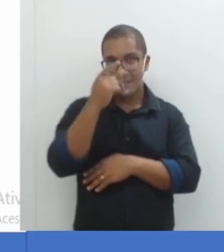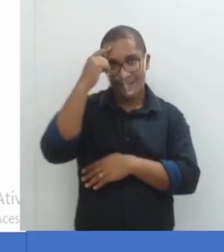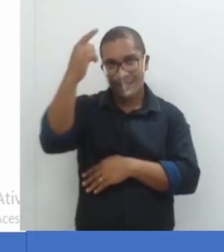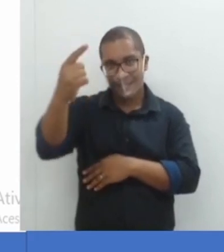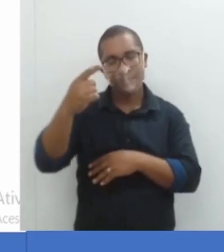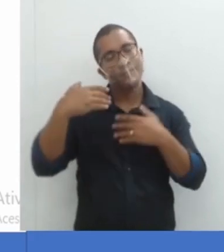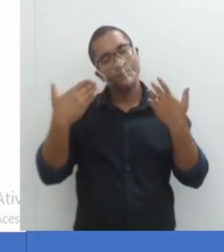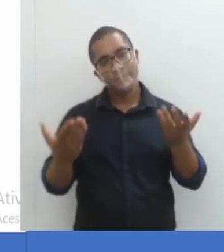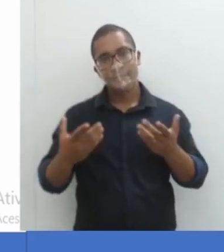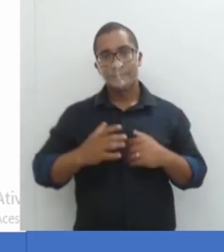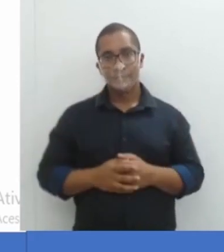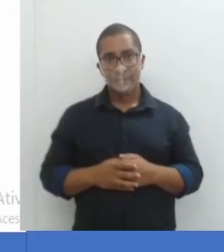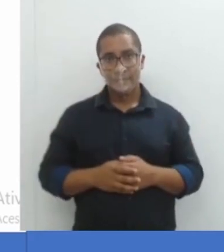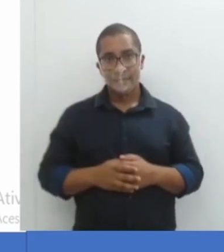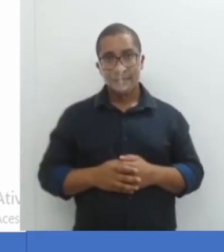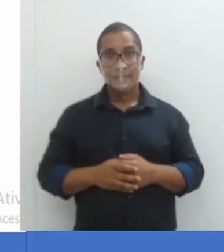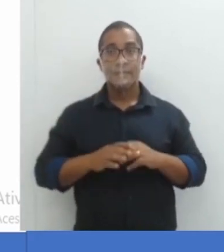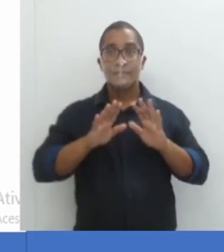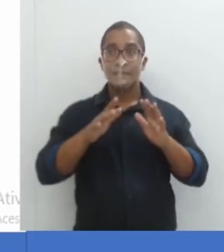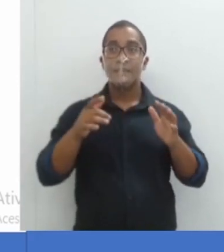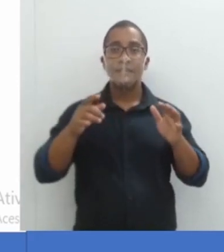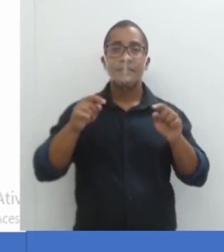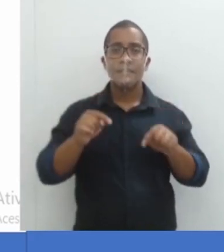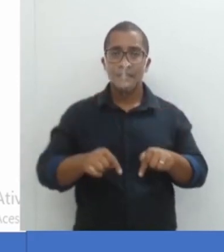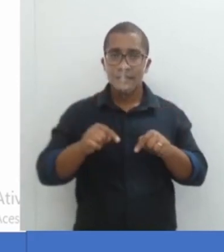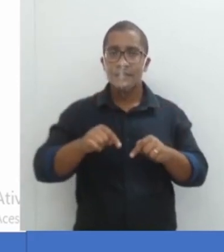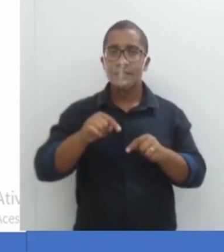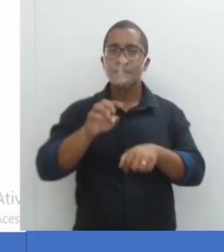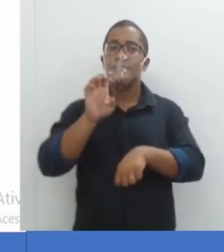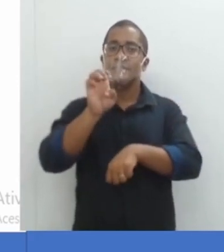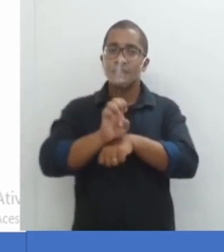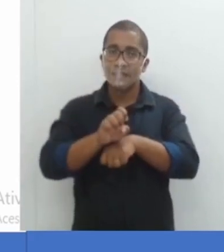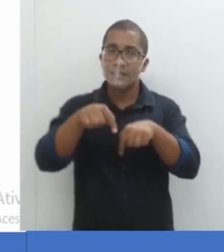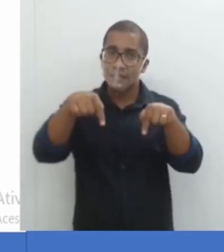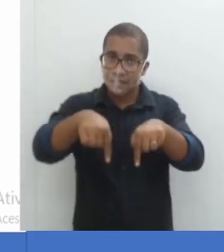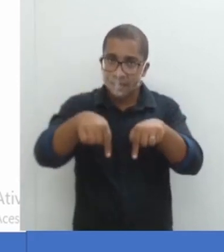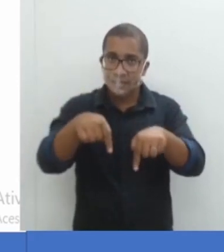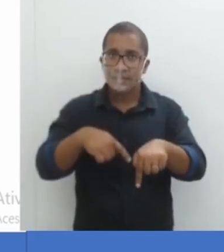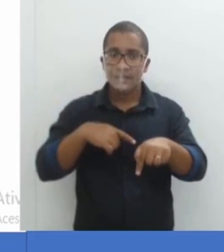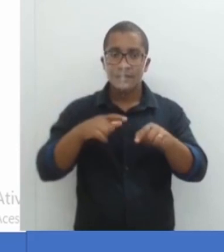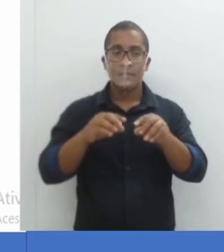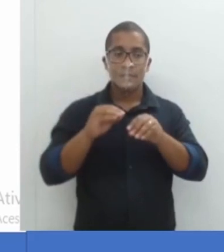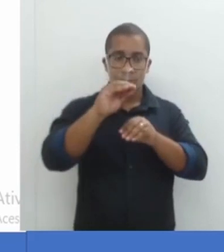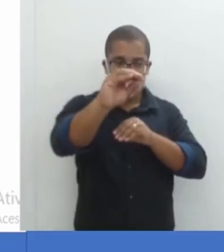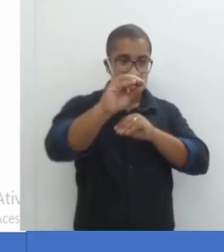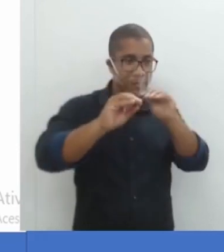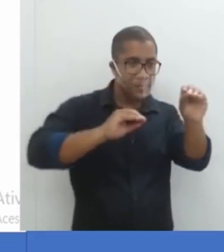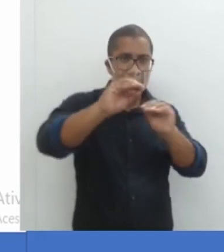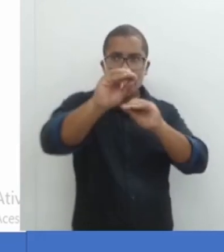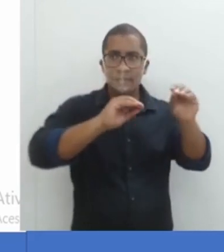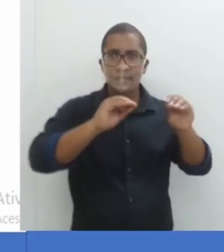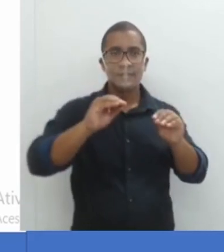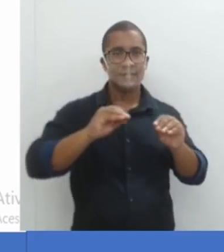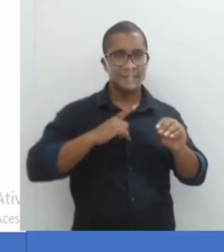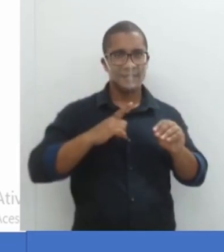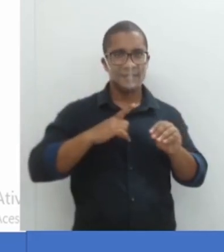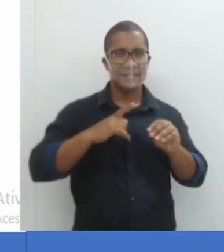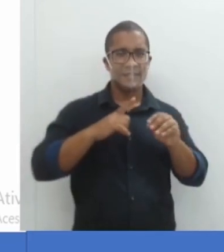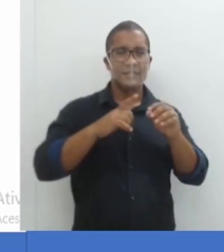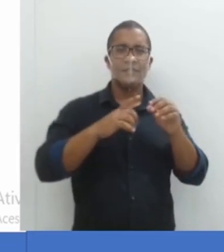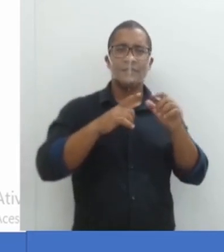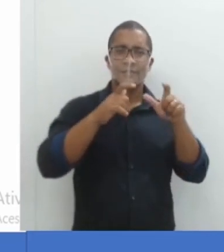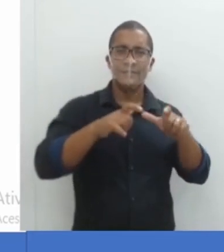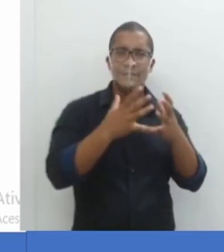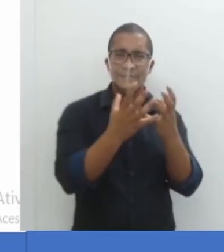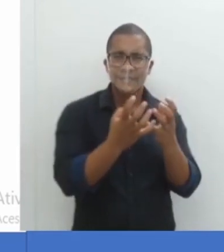ó, nosso estado, né? Então eles foram para o agreste sertão, como eu disse, e com esse